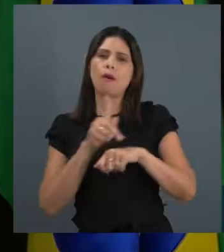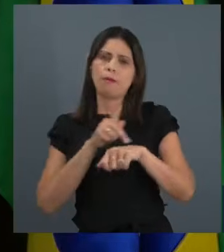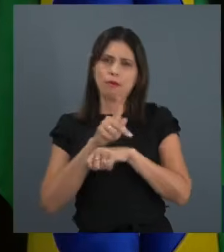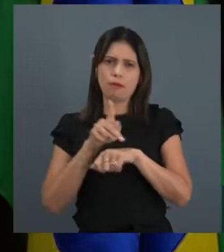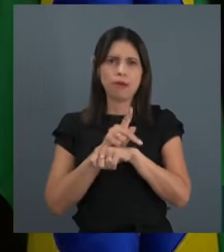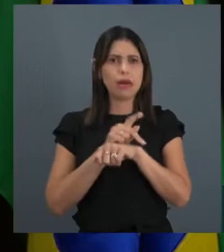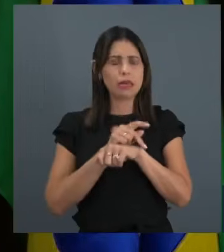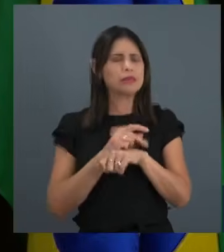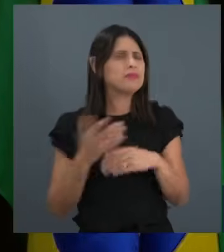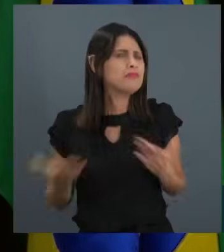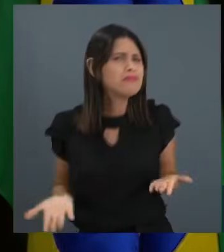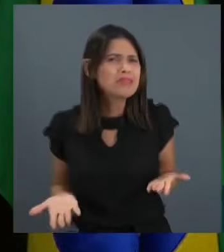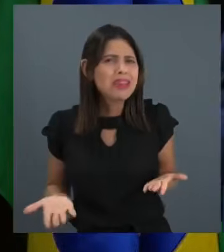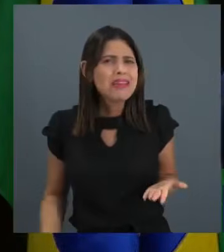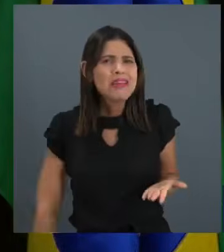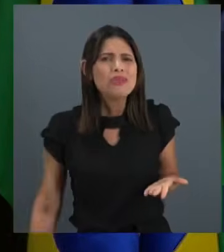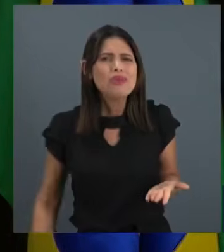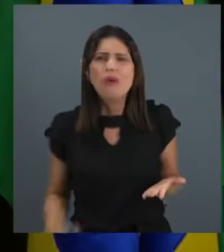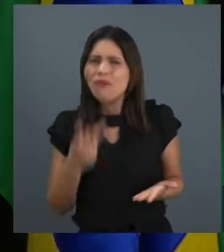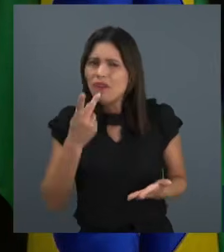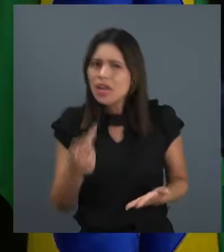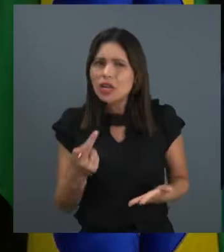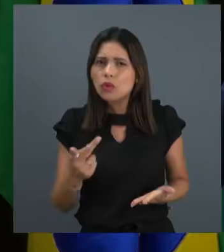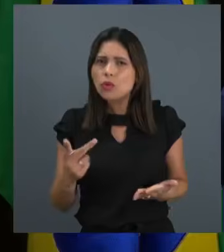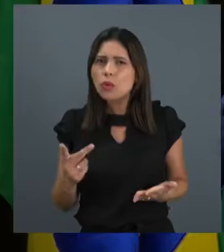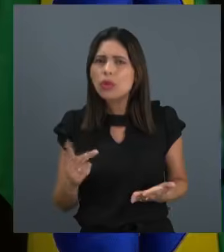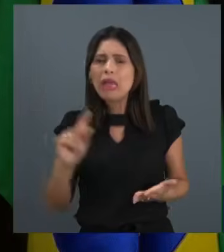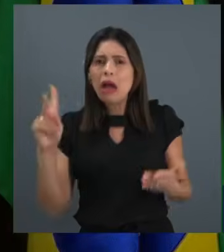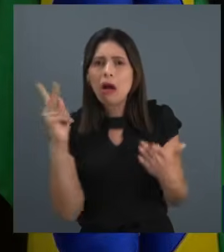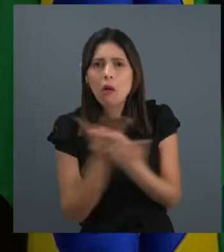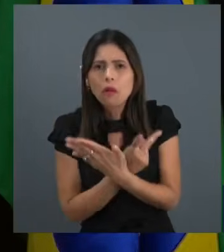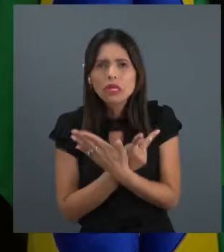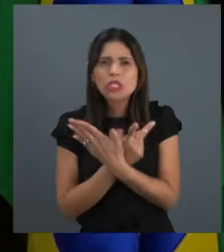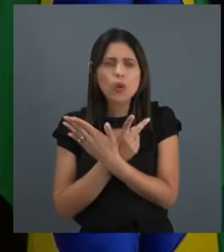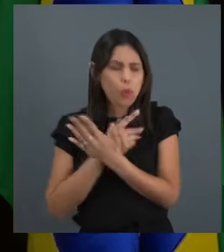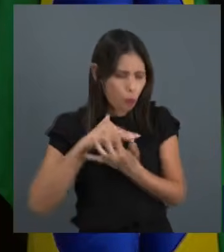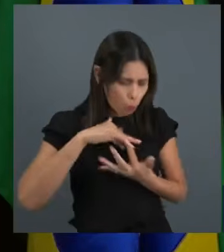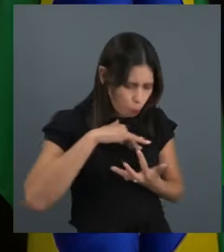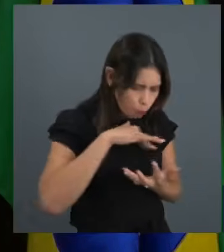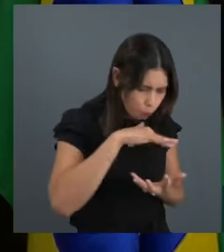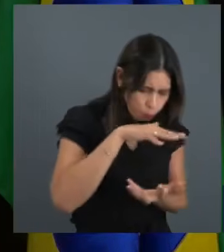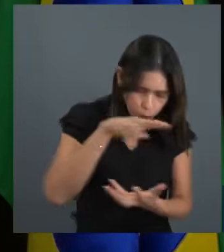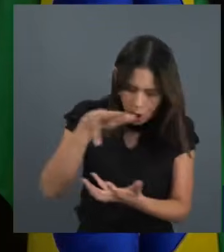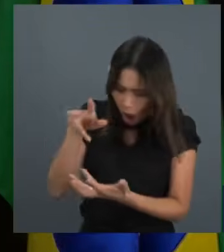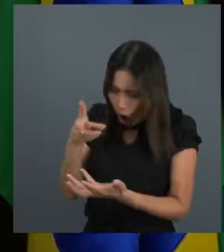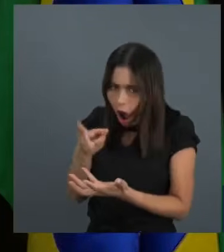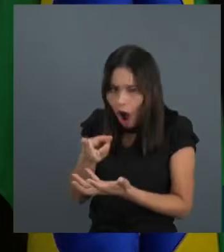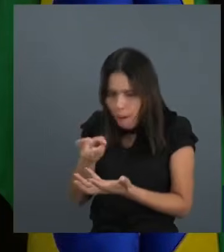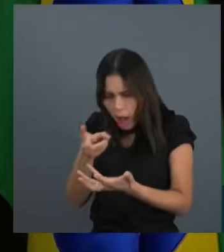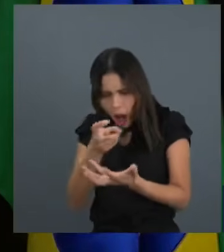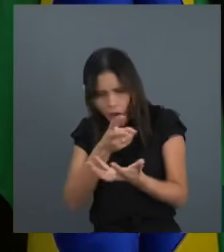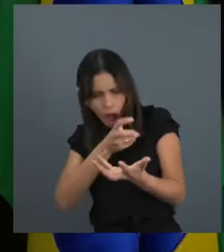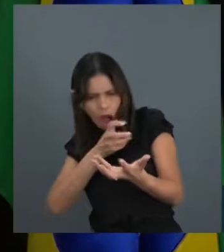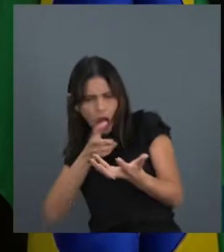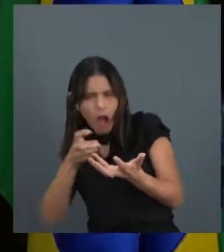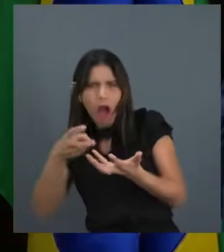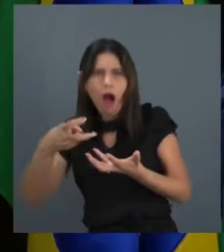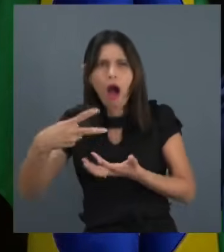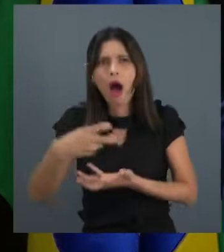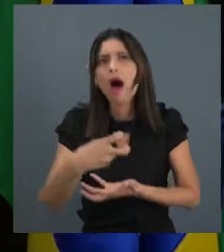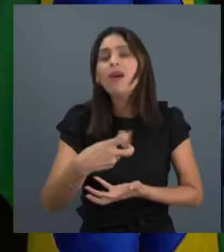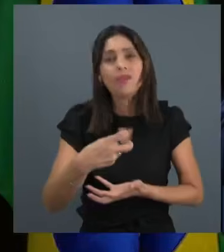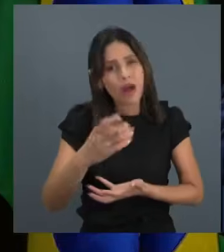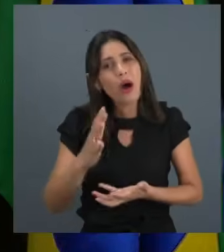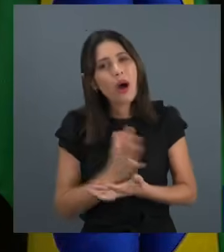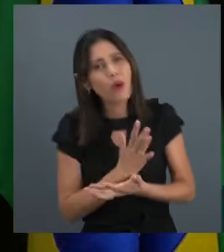do escândalo que o mundo todo já percebeu, né? Pelo menos brasileiros que